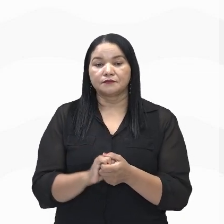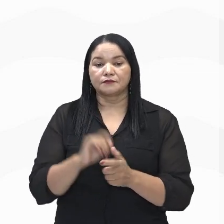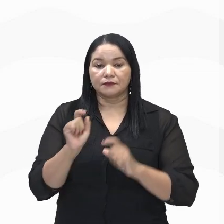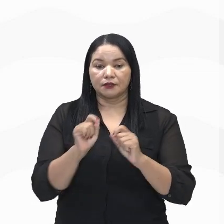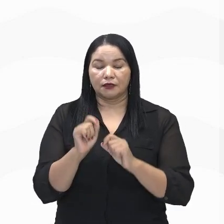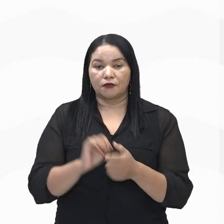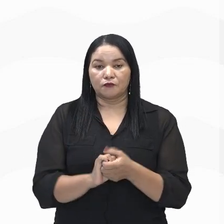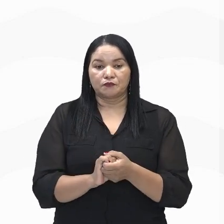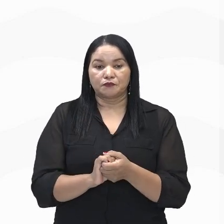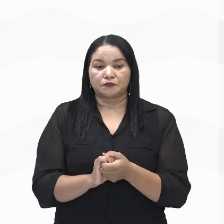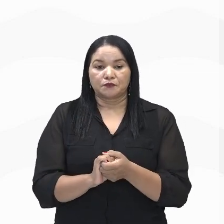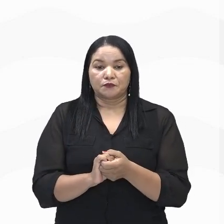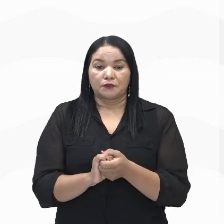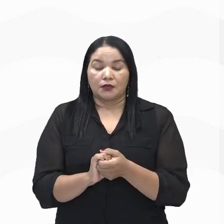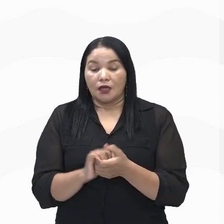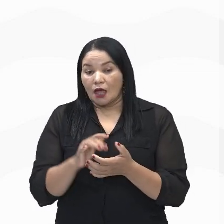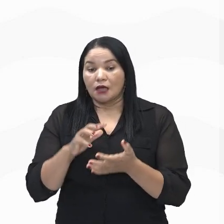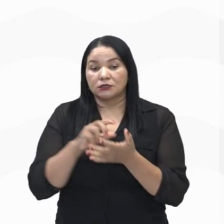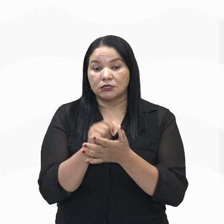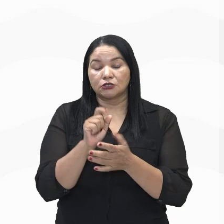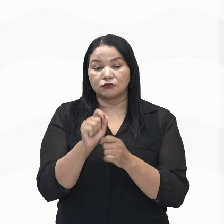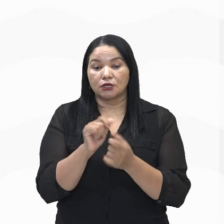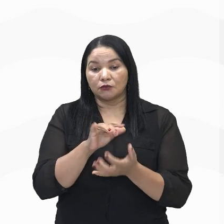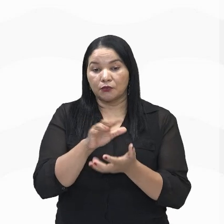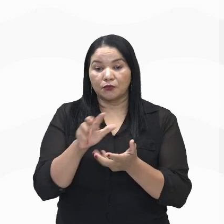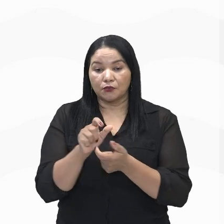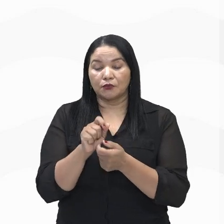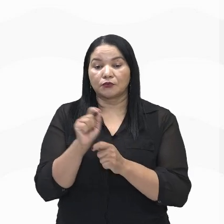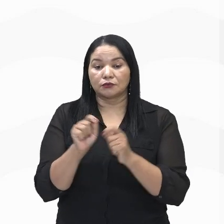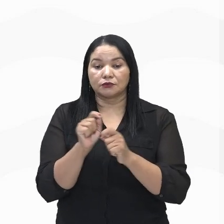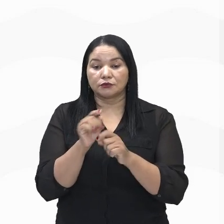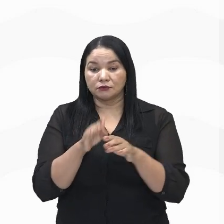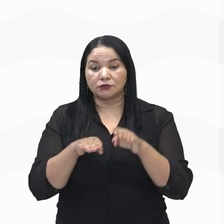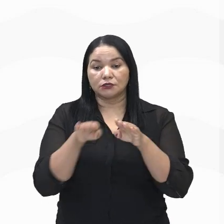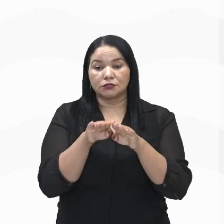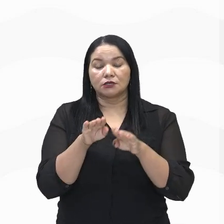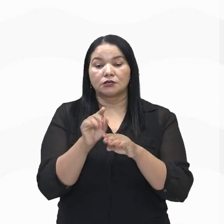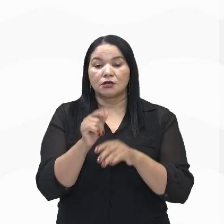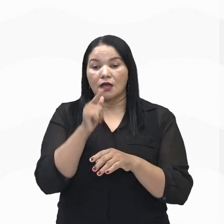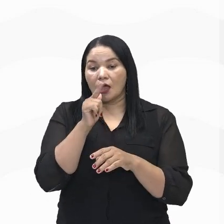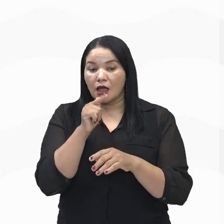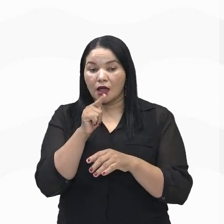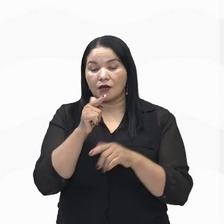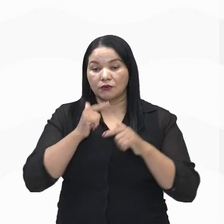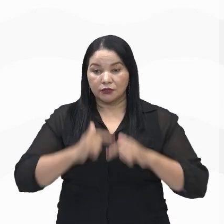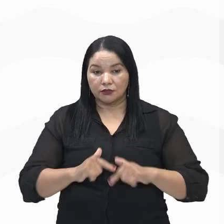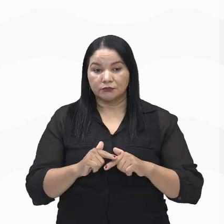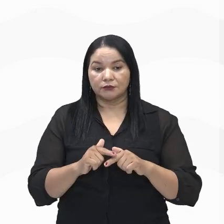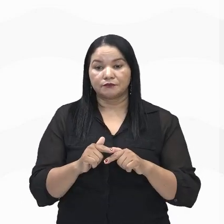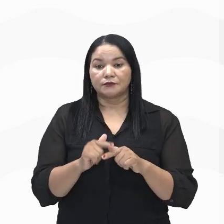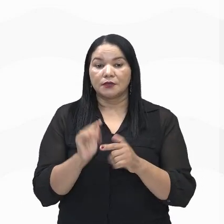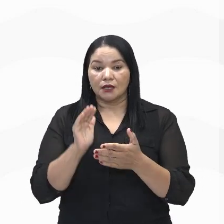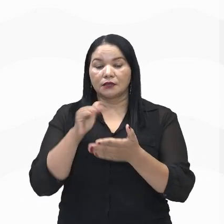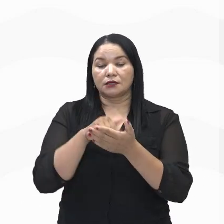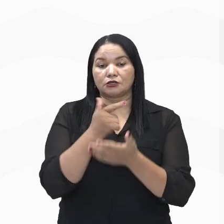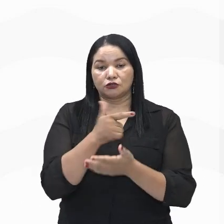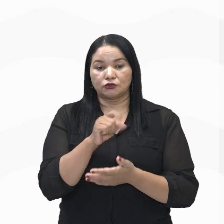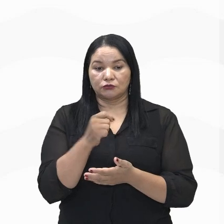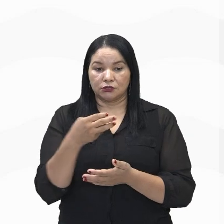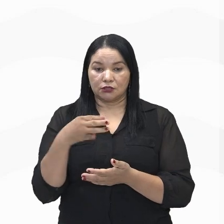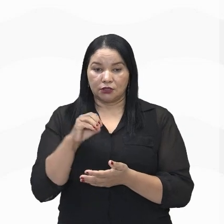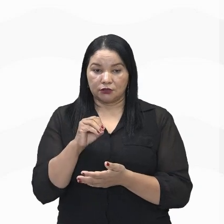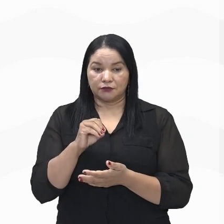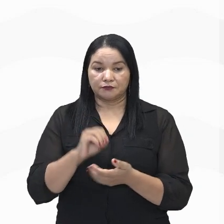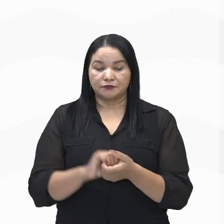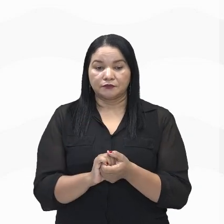temos aí acesso universal e equitativo à água potável até